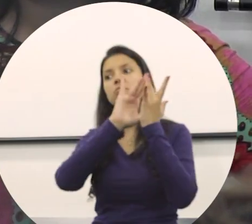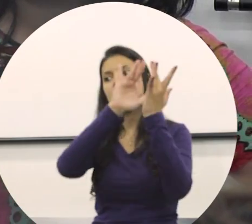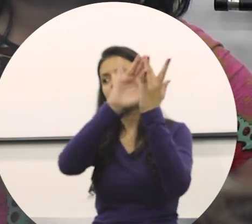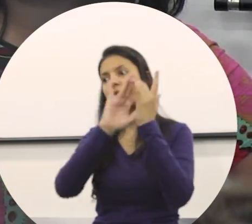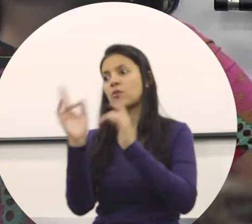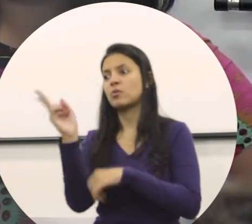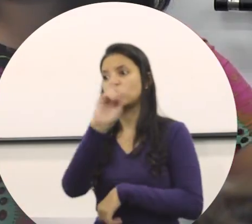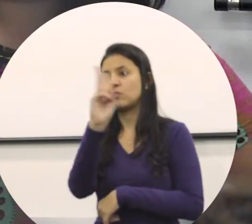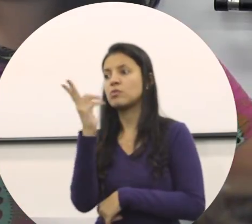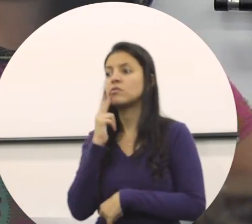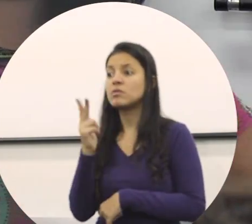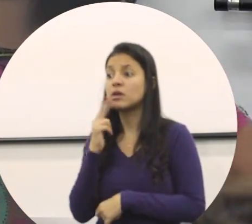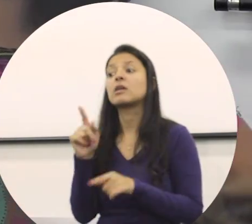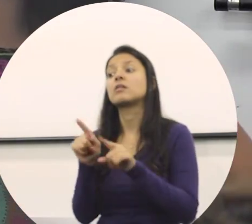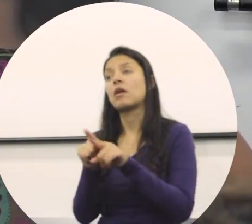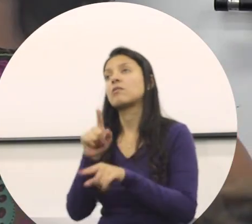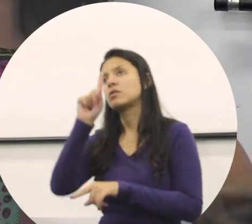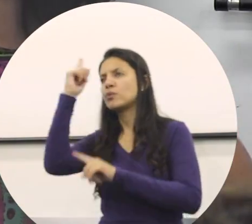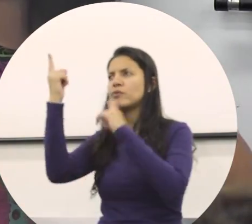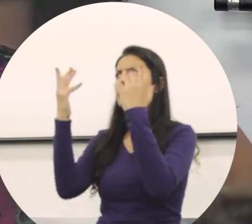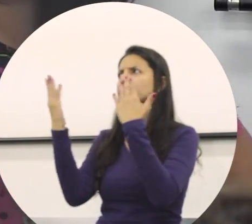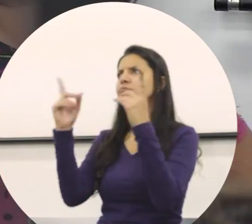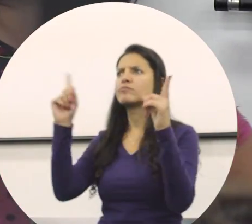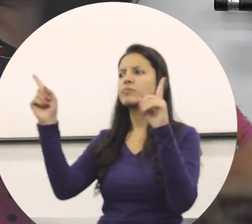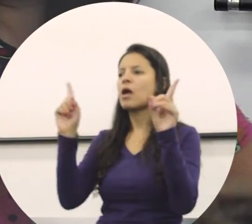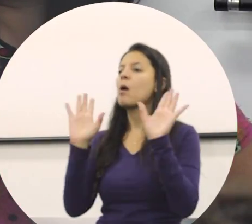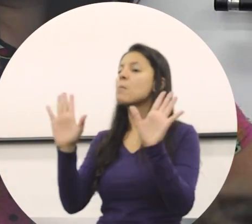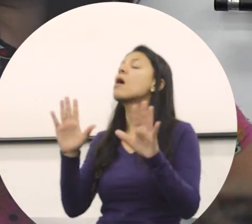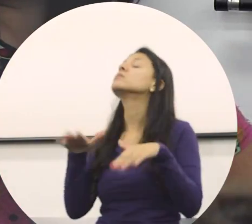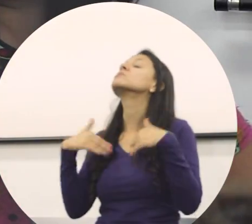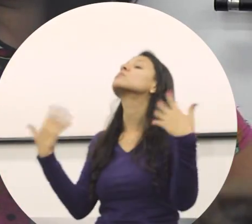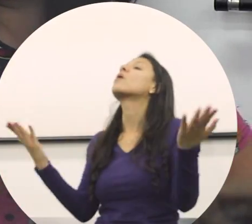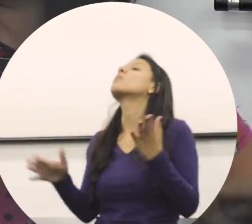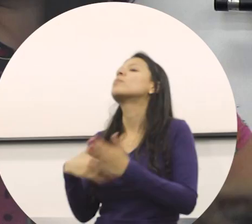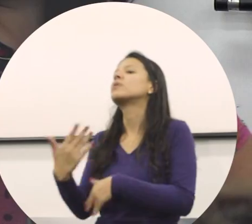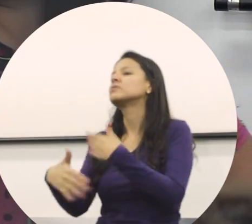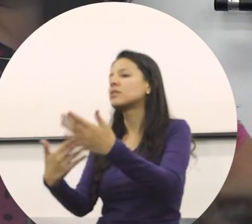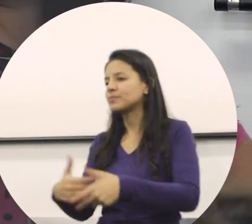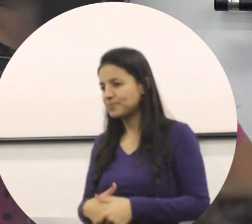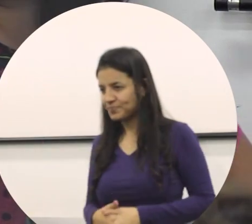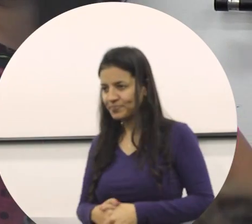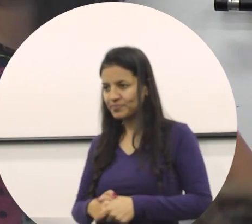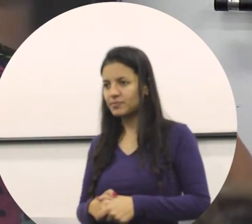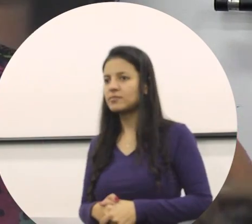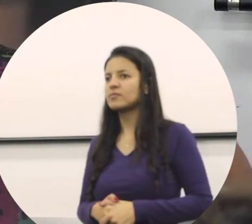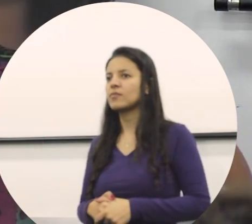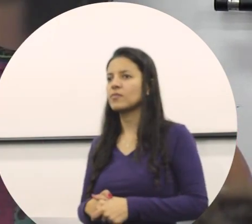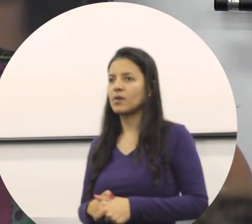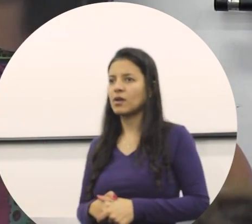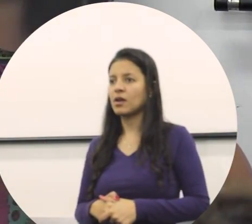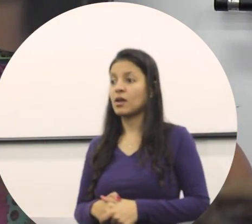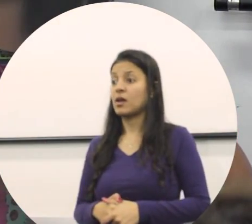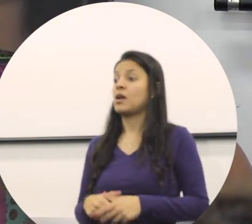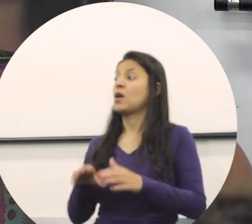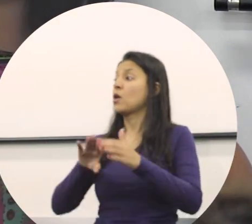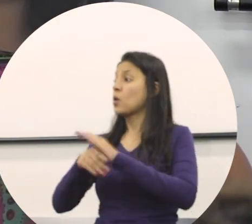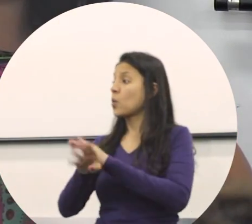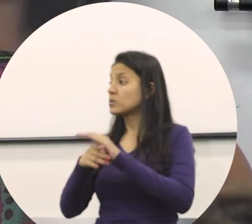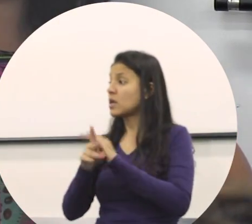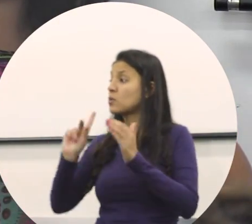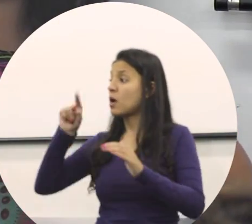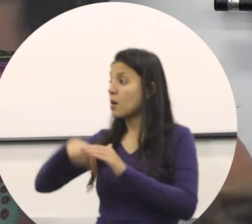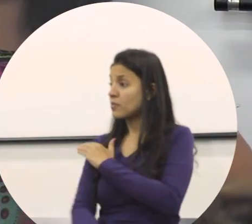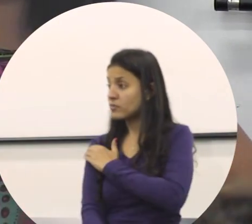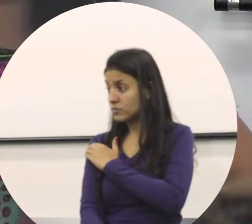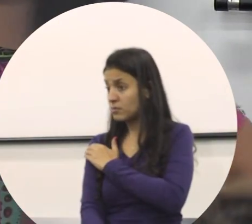né? Porém, qual seria o processo? Então, primeiro, né, o aprofundamento de conceitos na